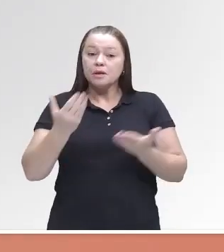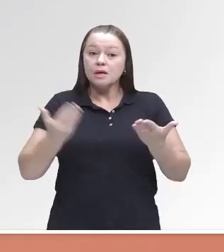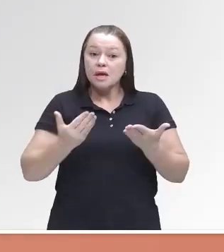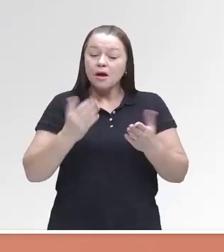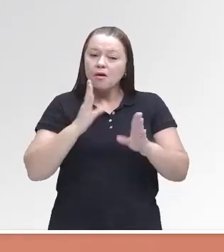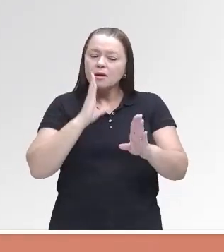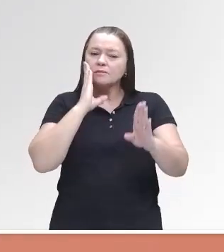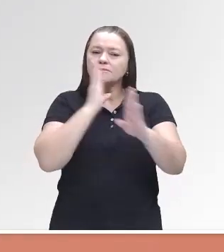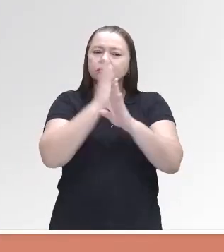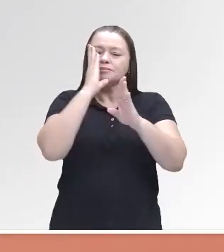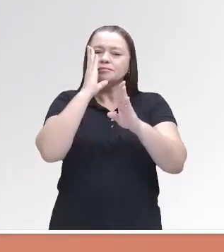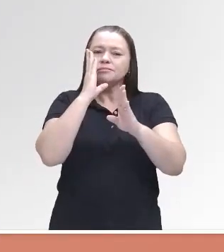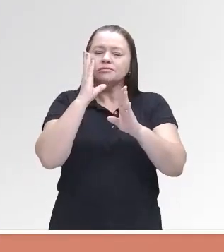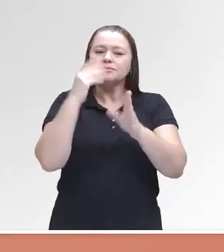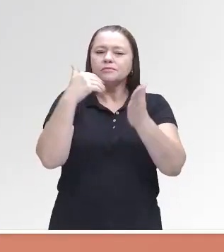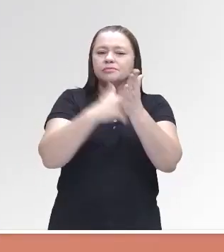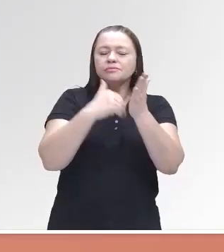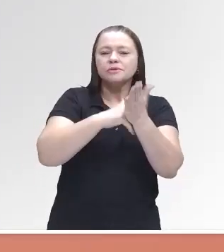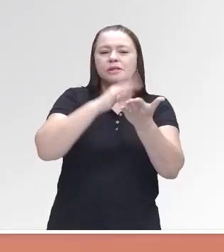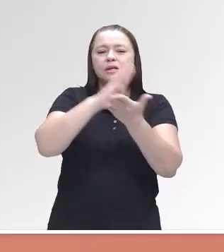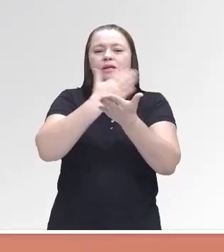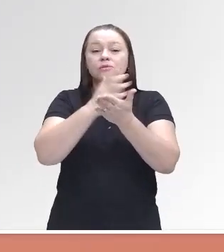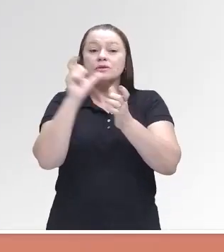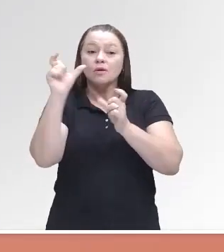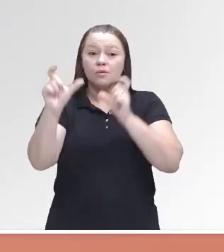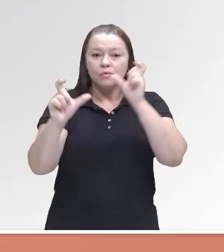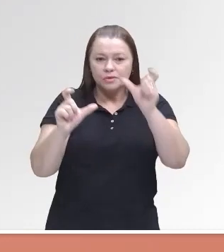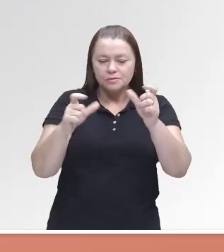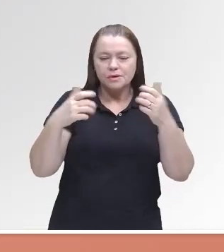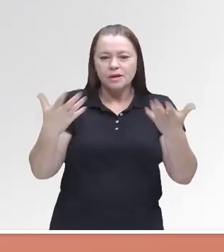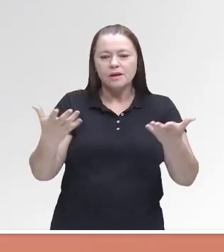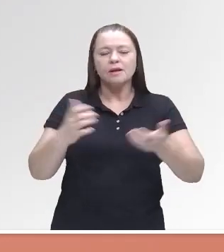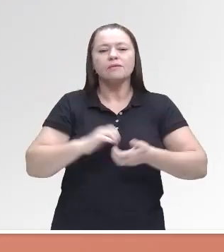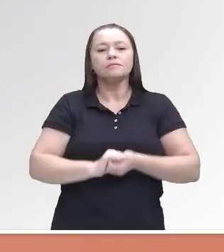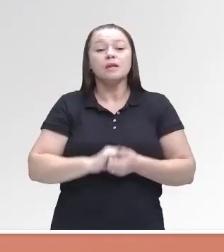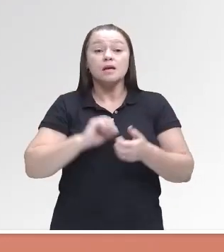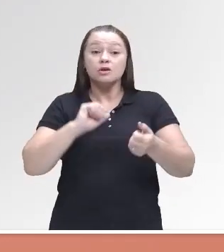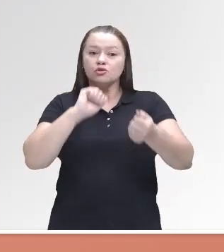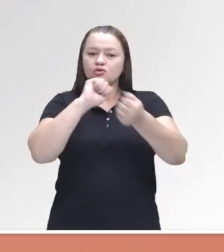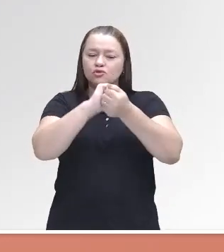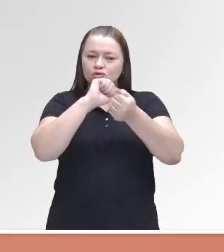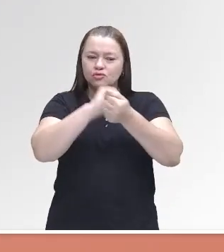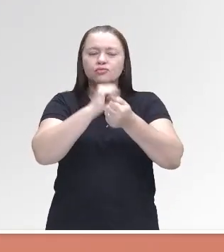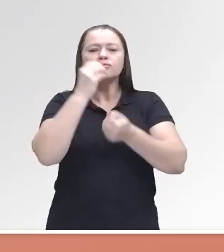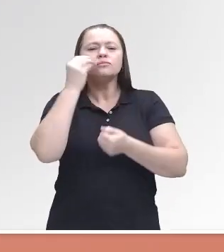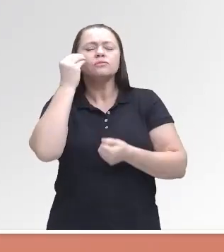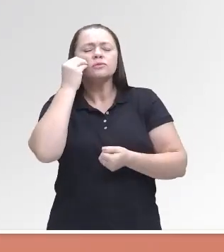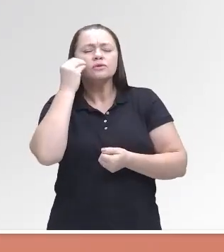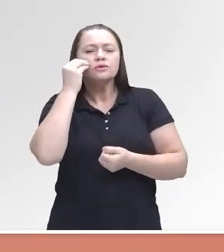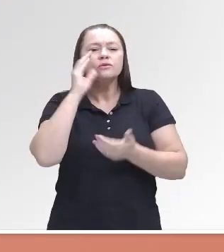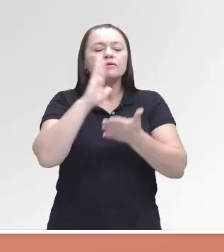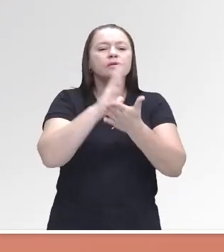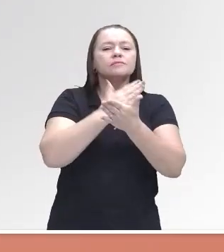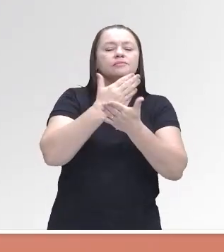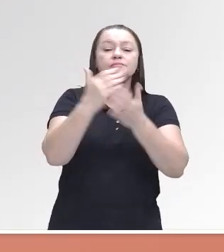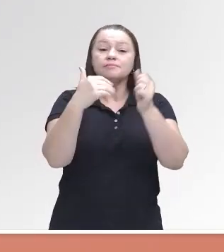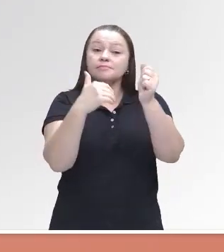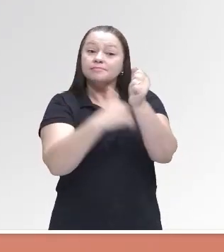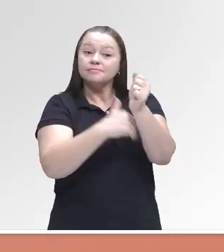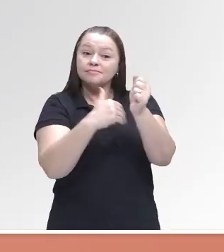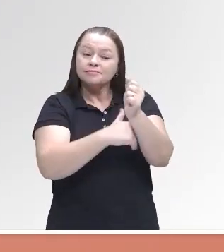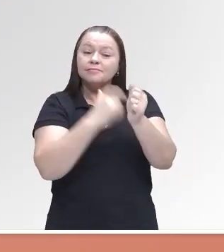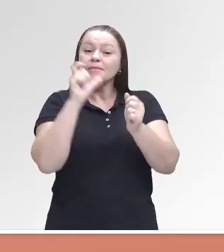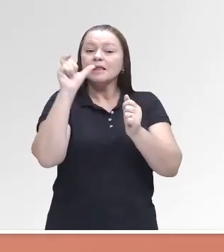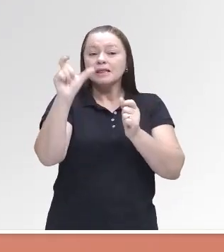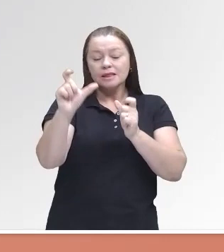segredos de algumas palavras. Vamos lá? Juntos nós iremos desvendando os mistérios